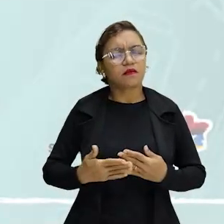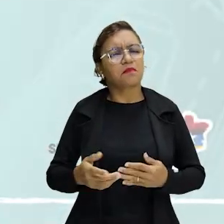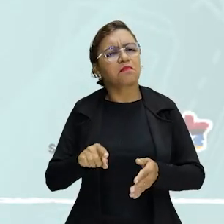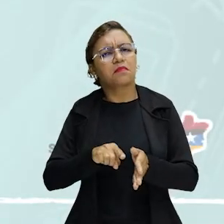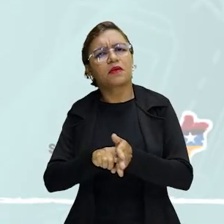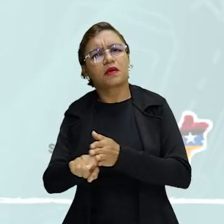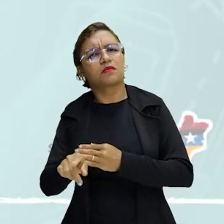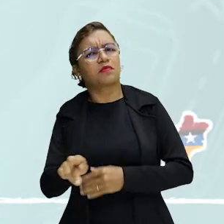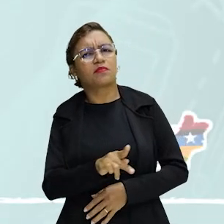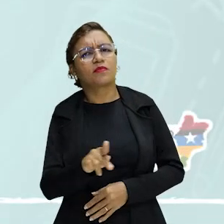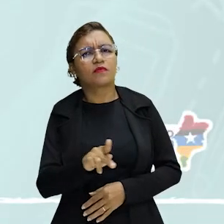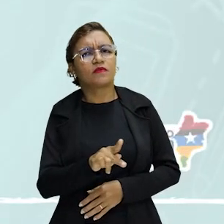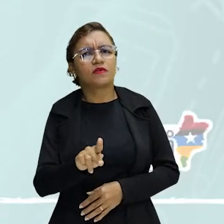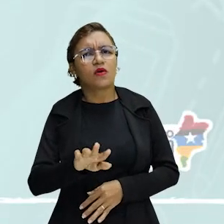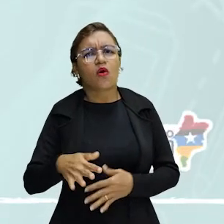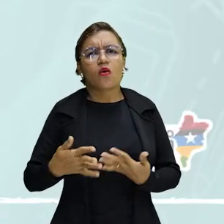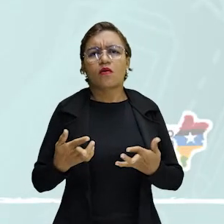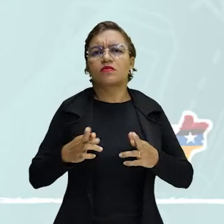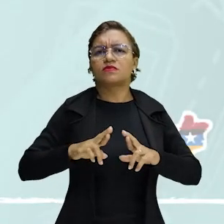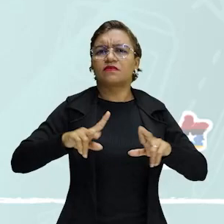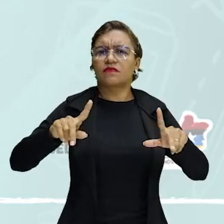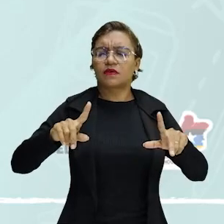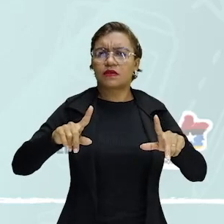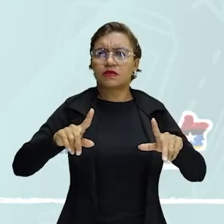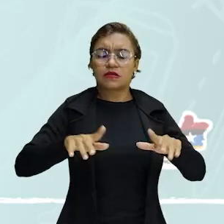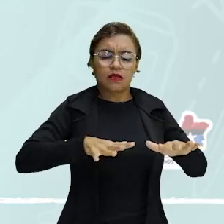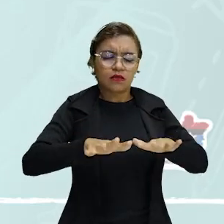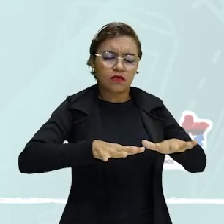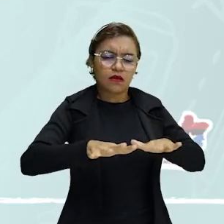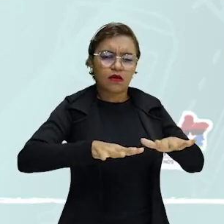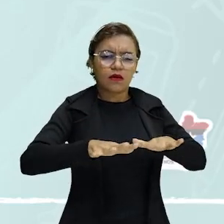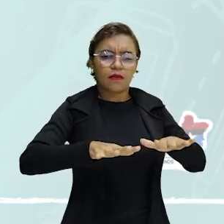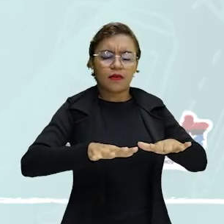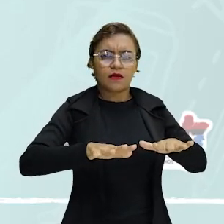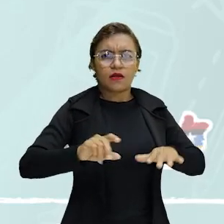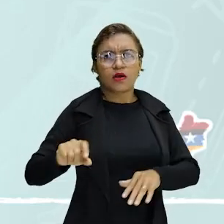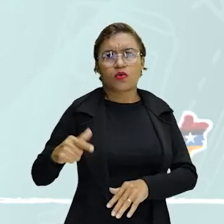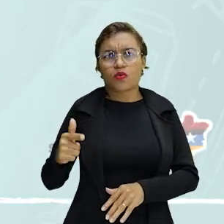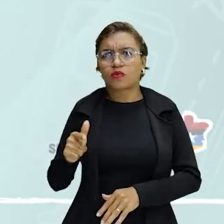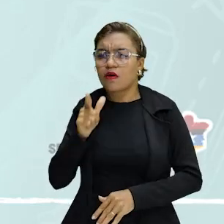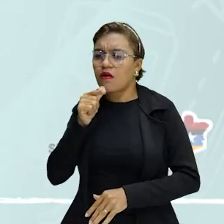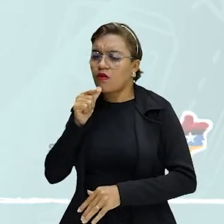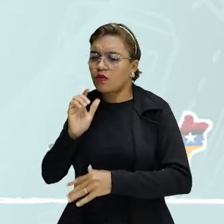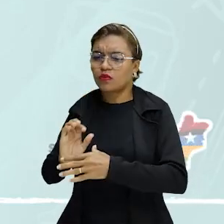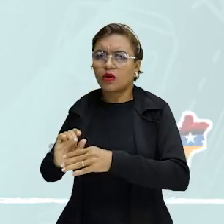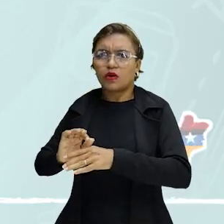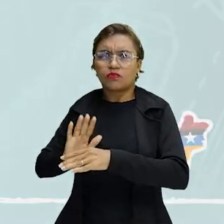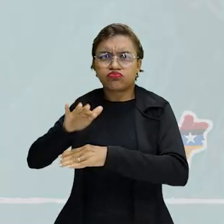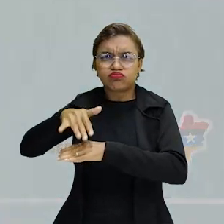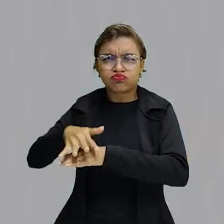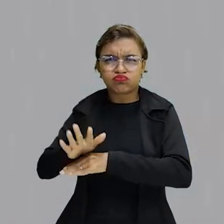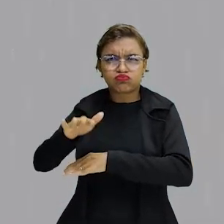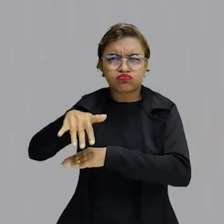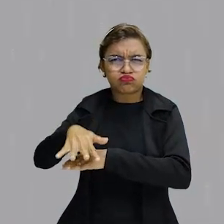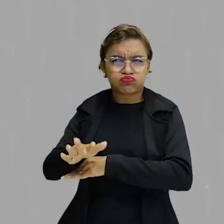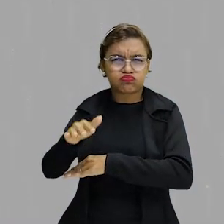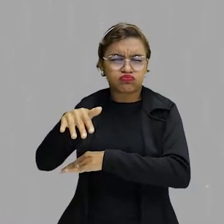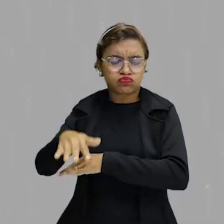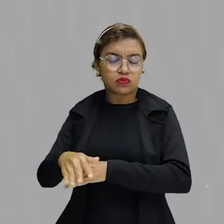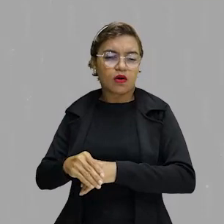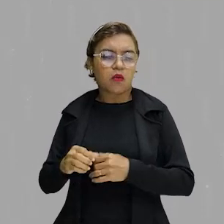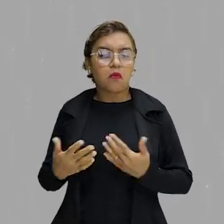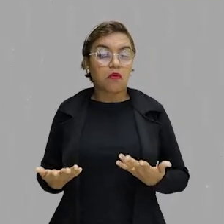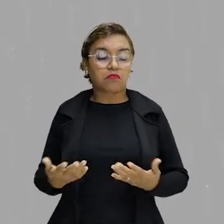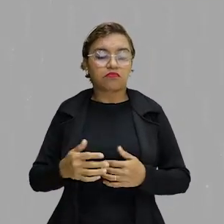pergunta, Marcos, qual é a diferença de um terremoto para um tsunami? A primeira coisa, galera, é que a gente deixa muito claro que